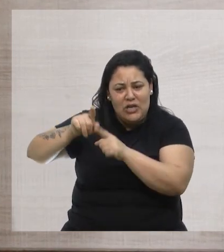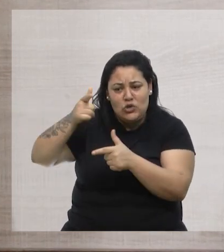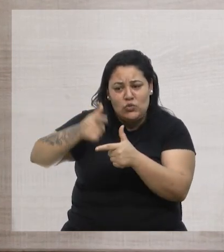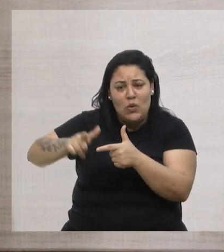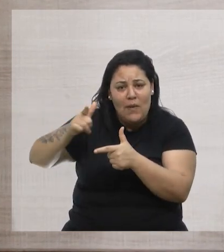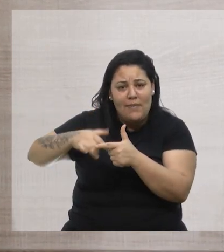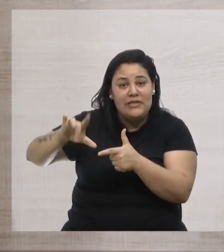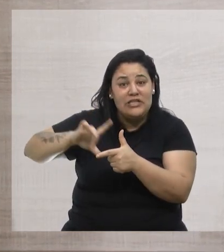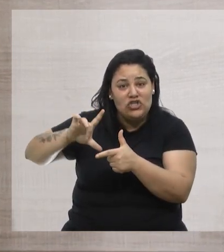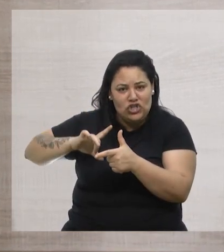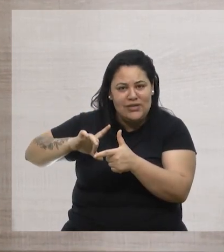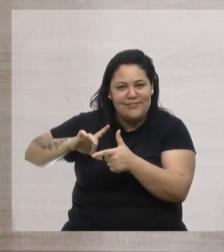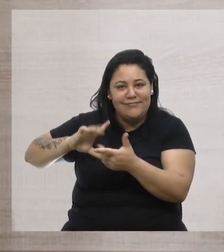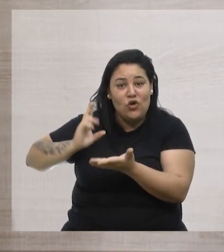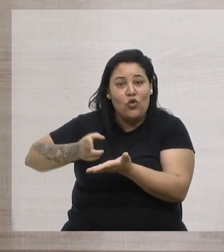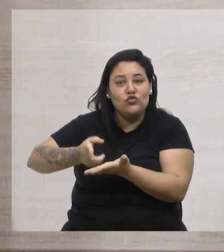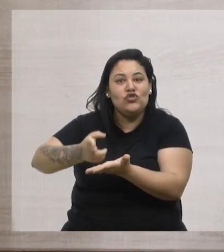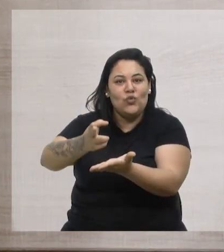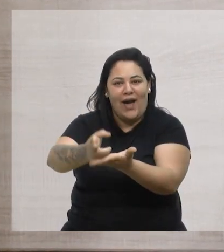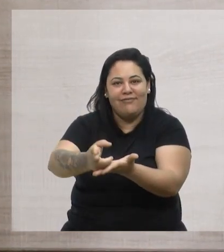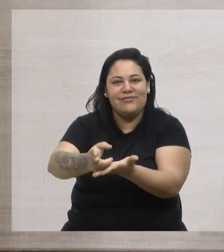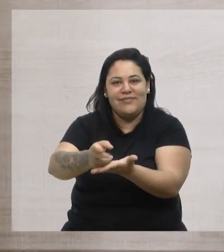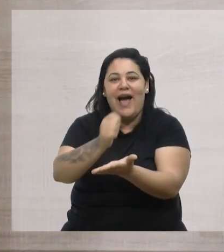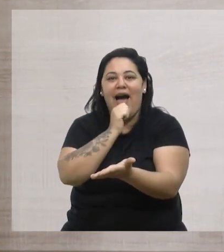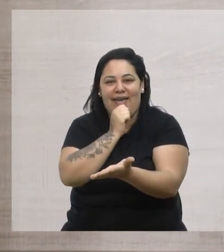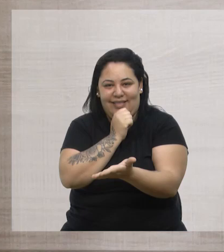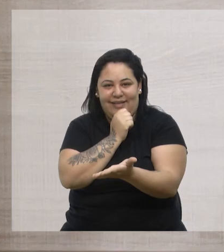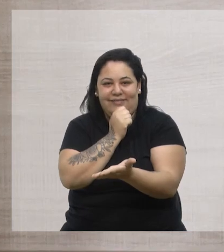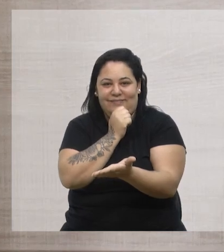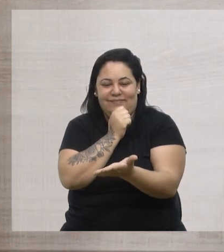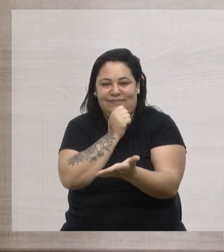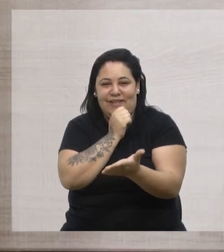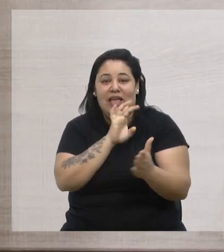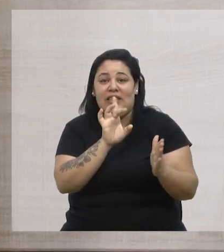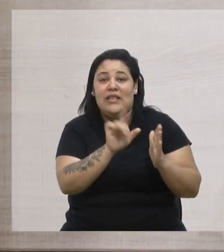negros e os problemas decorrentes ainda